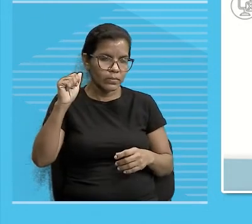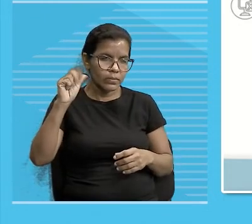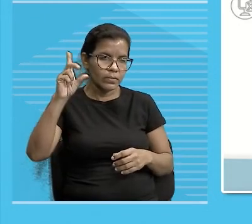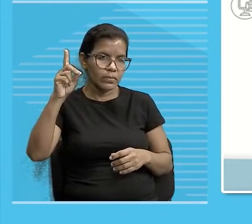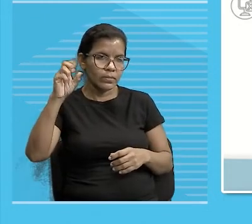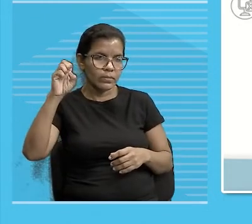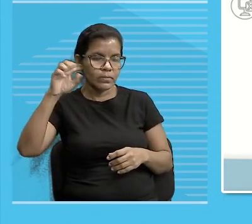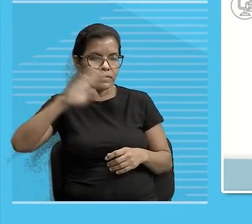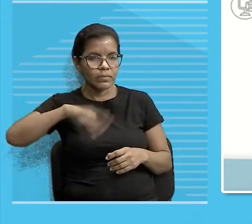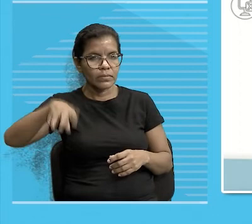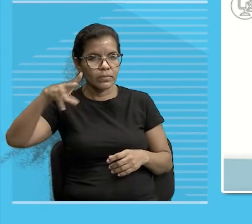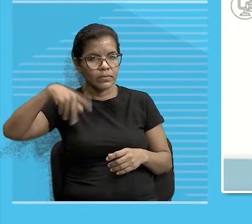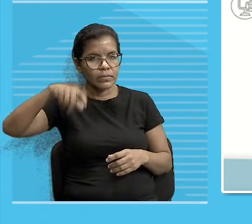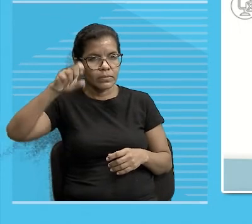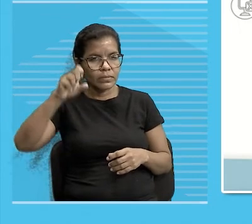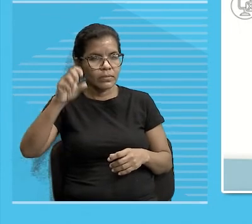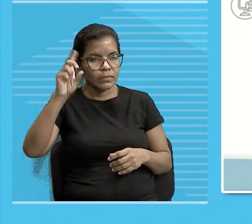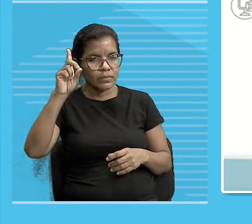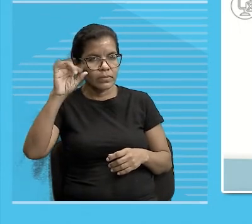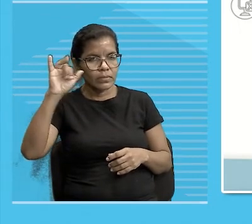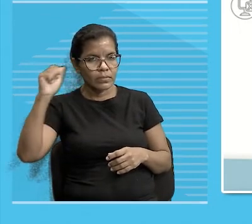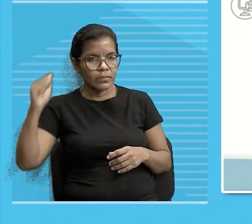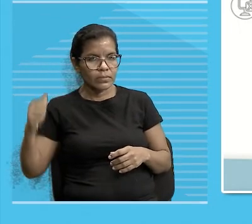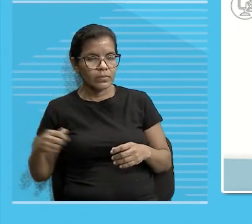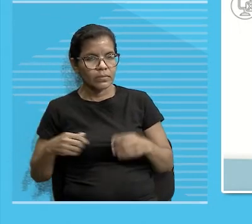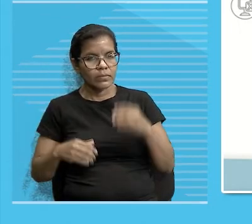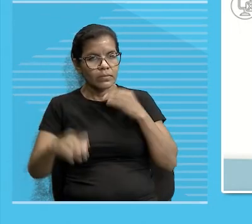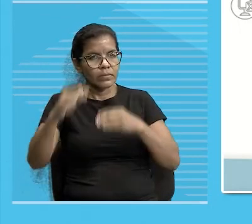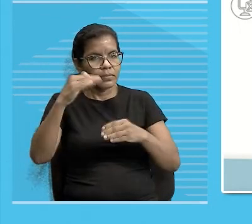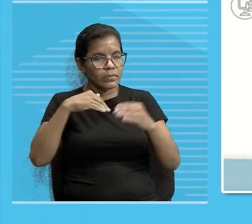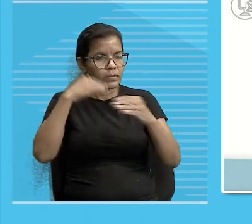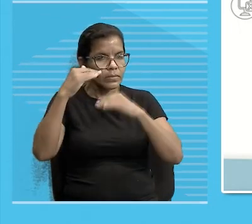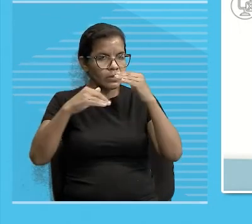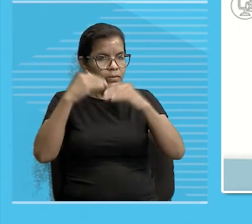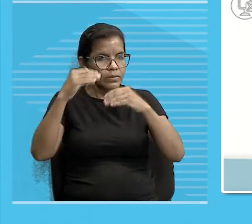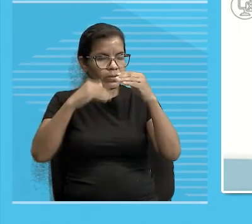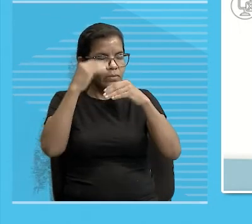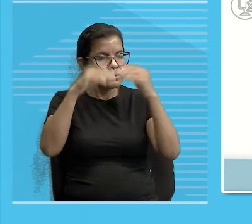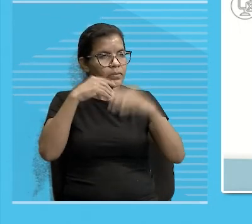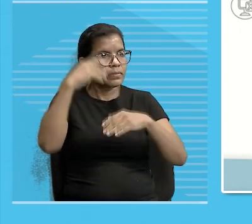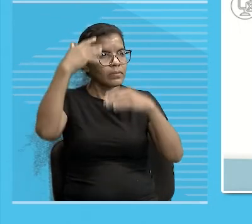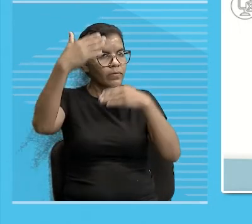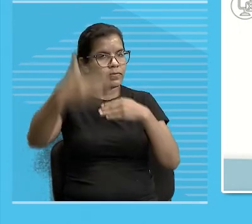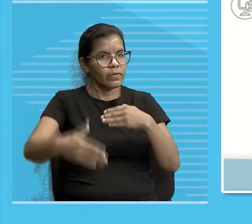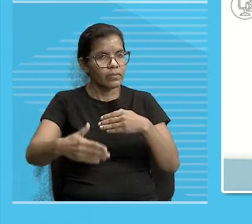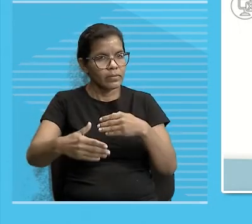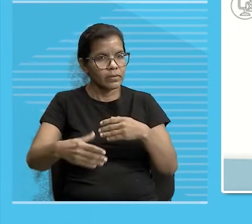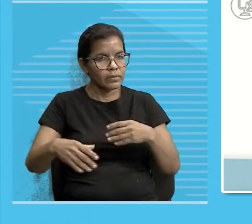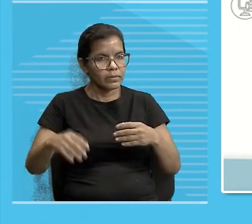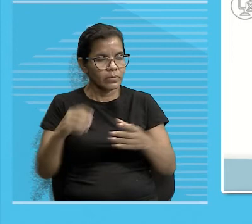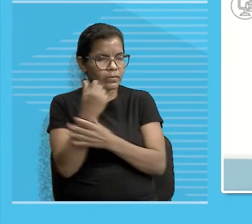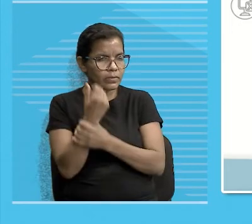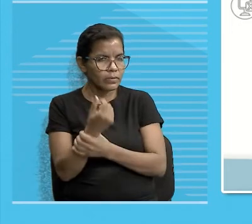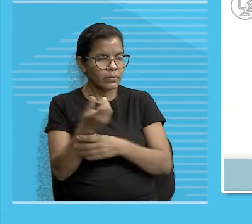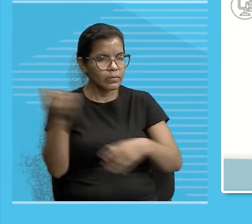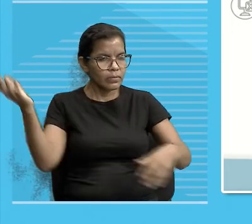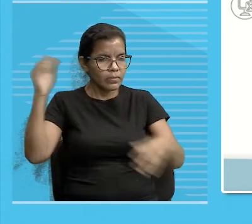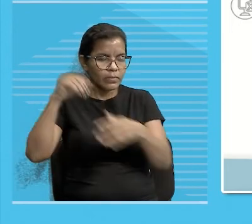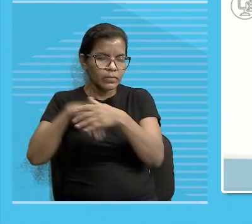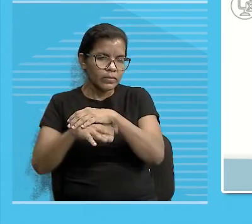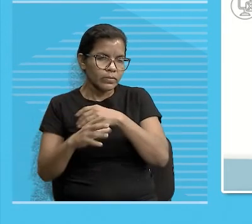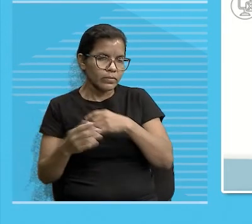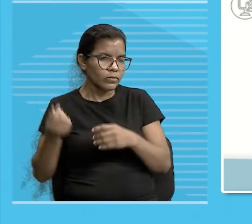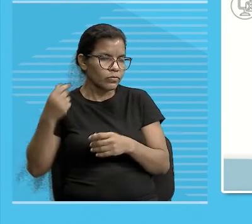Média, as construções por fora pareciam fortalezas de Deus. Por dentro, elas tinham mais